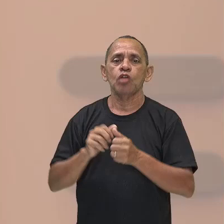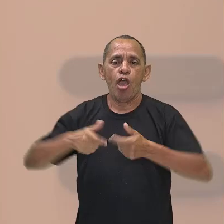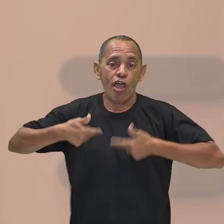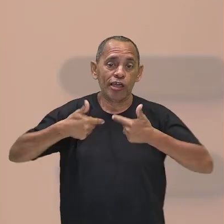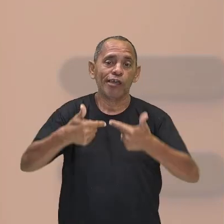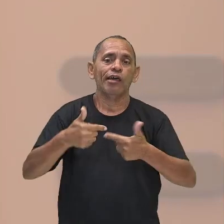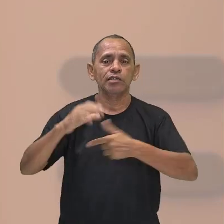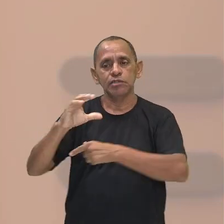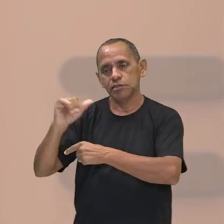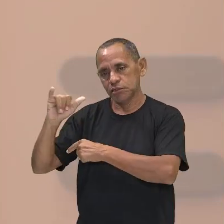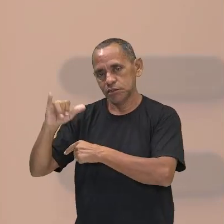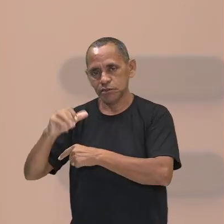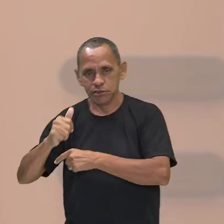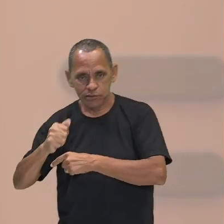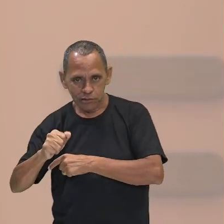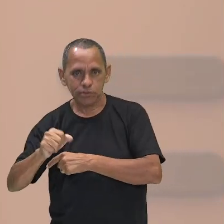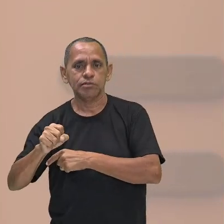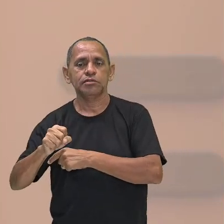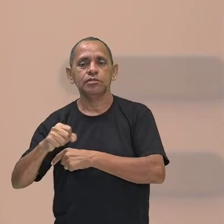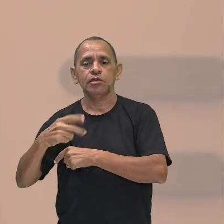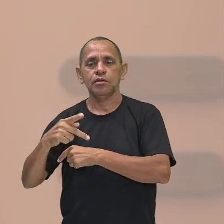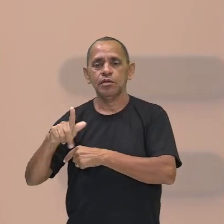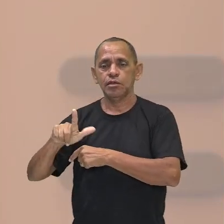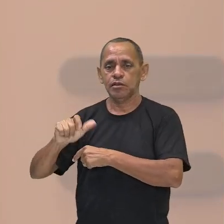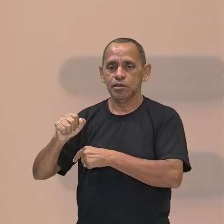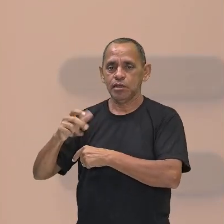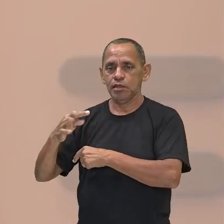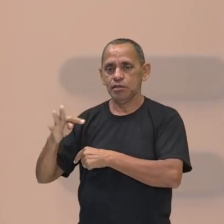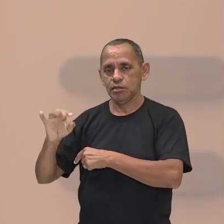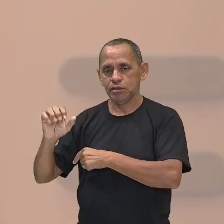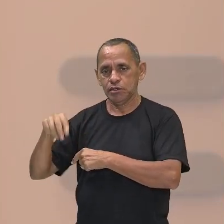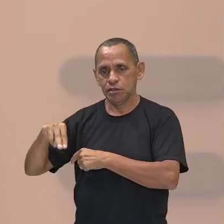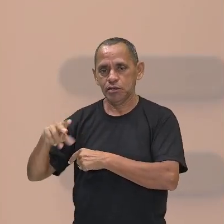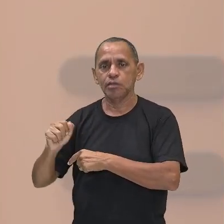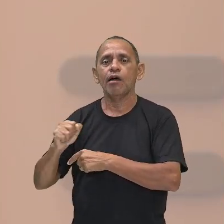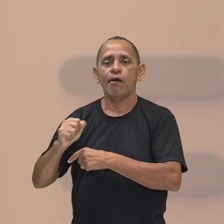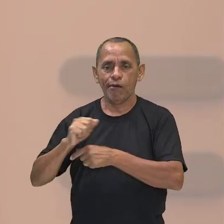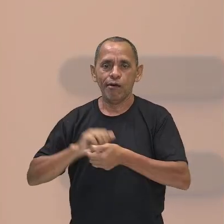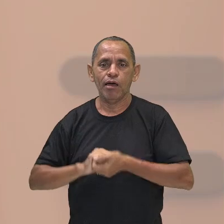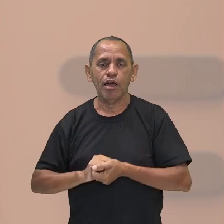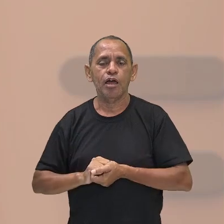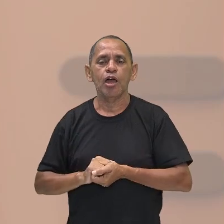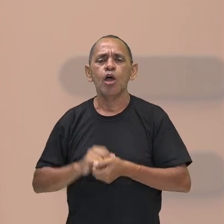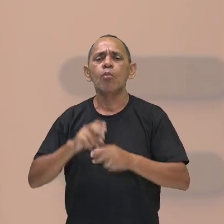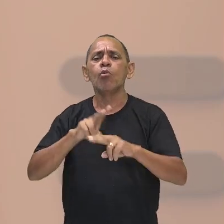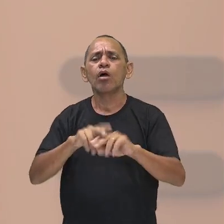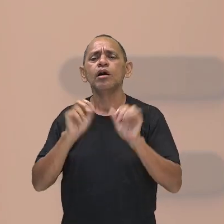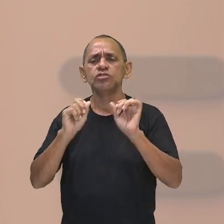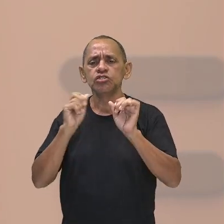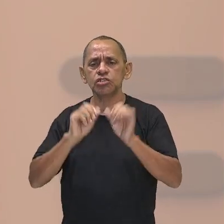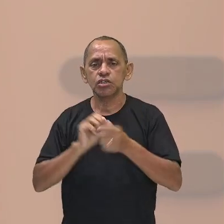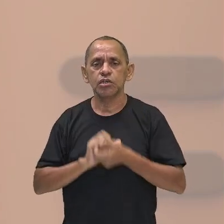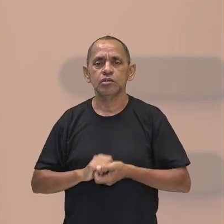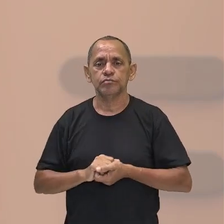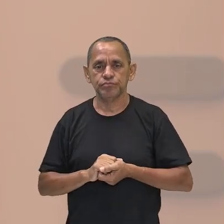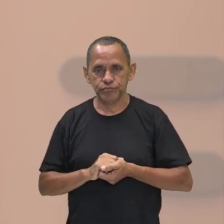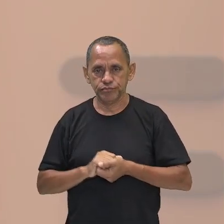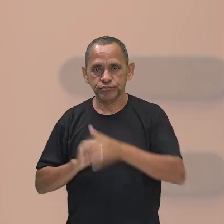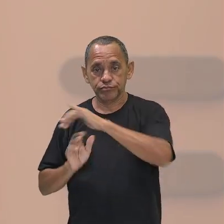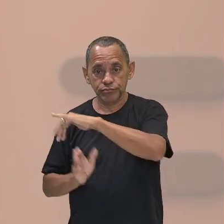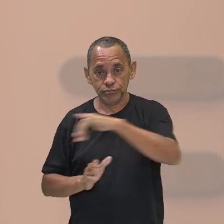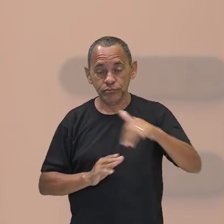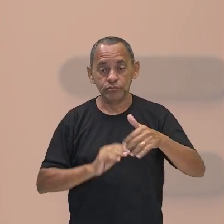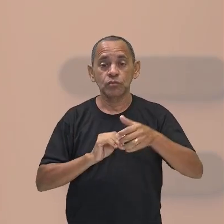tá? Então, vamos agora explicar um pouco os motivos, então, desta Guerra da Cisplatina, que torna novamente